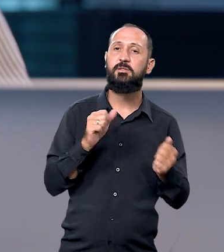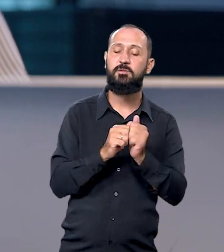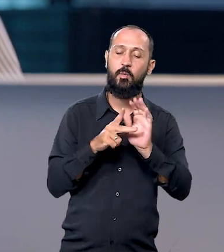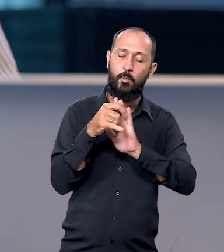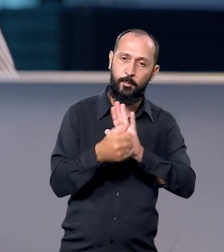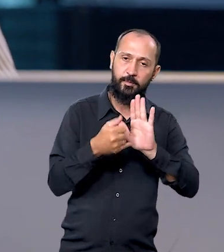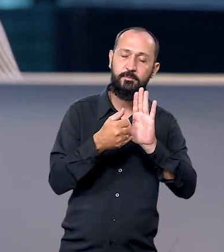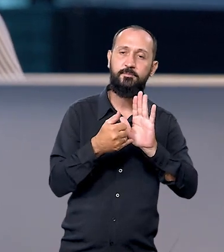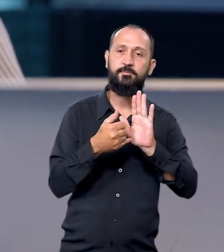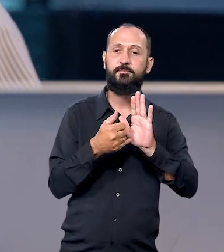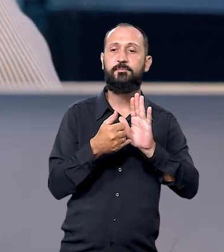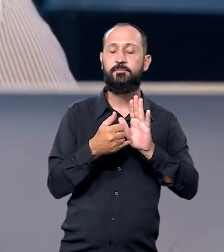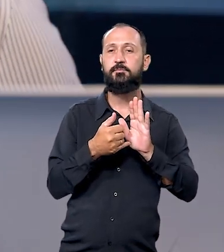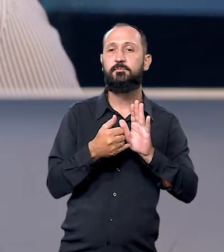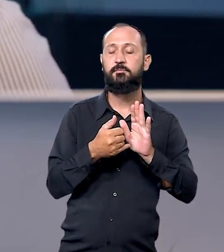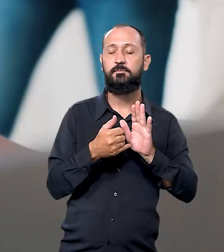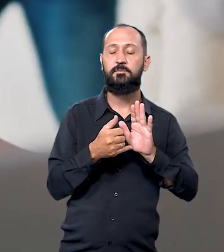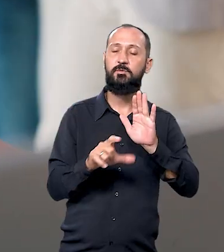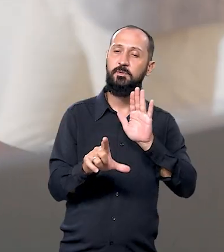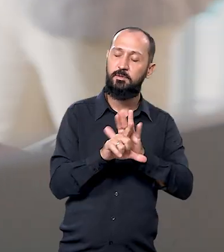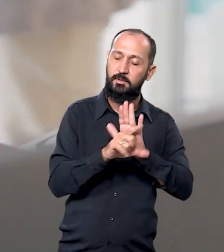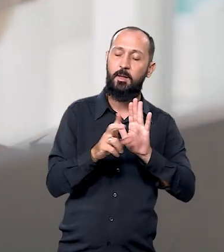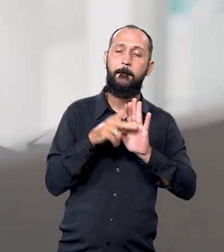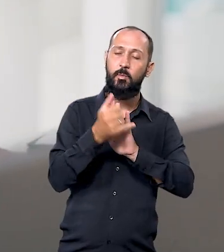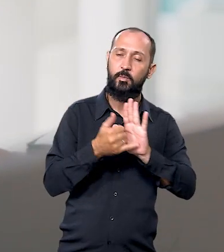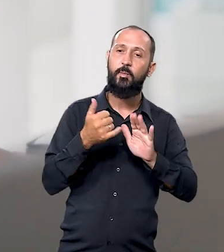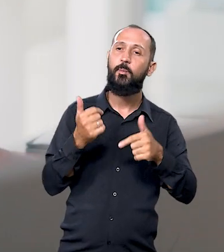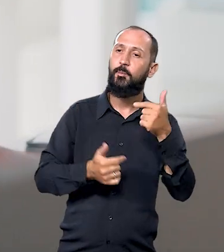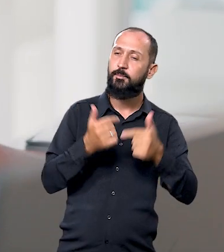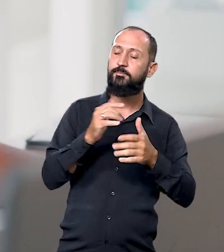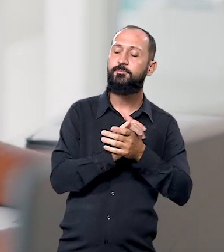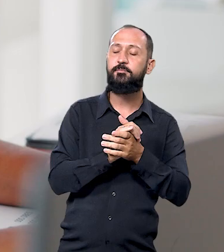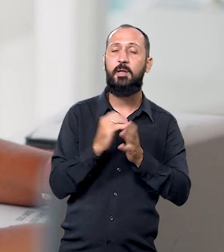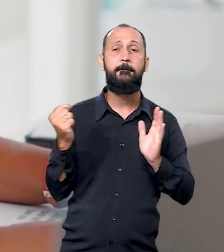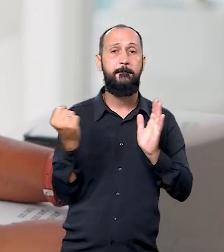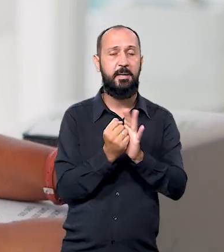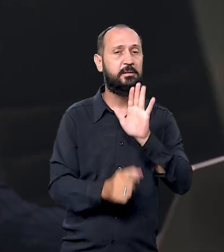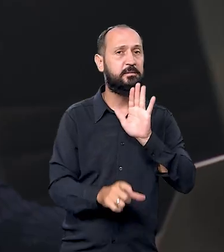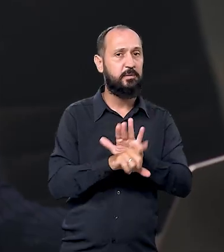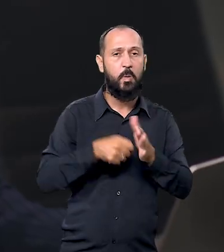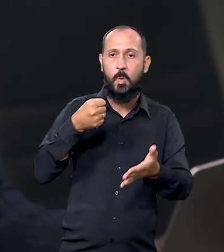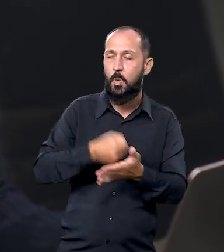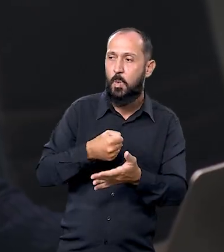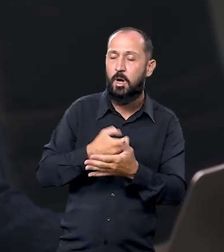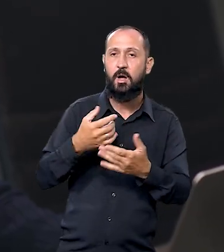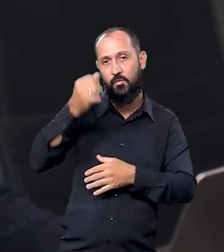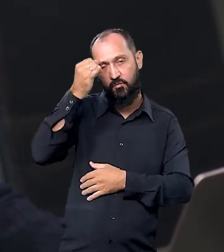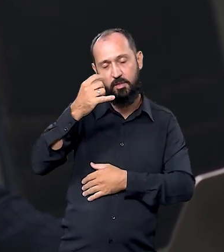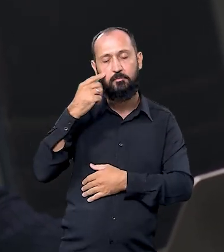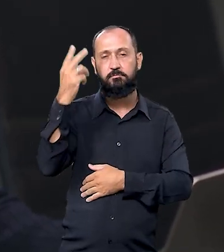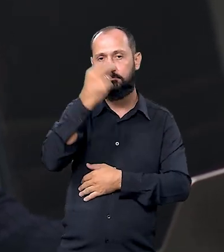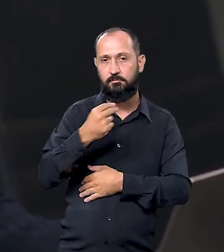nós temos projetos de lei, a gente tem política pública, a gente tem marcos legais que garantem